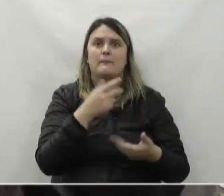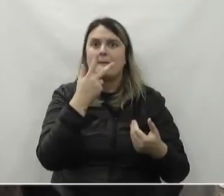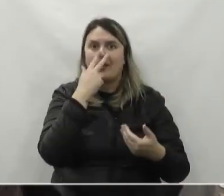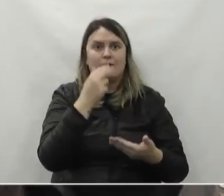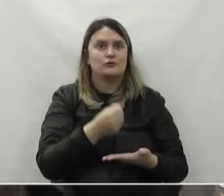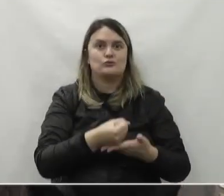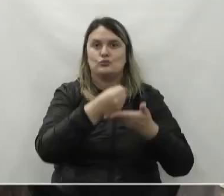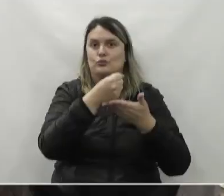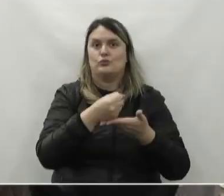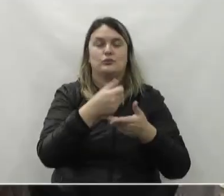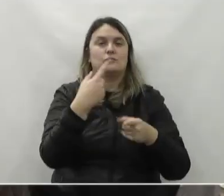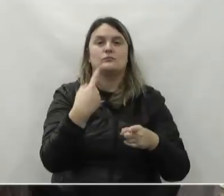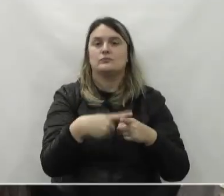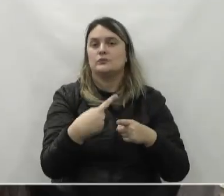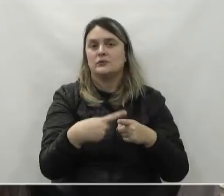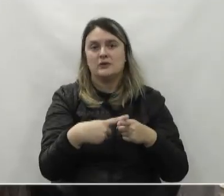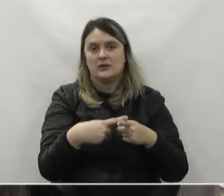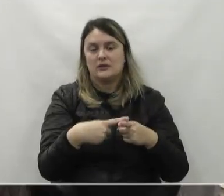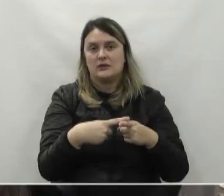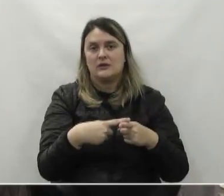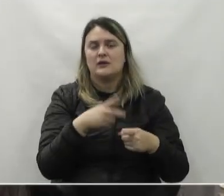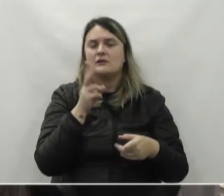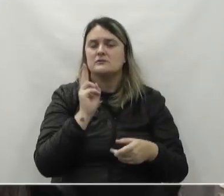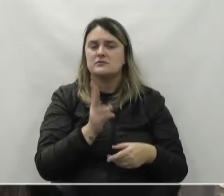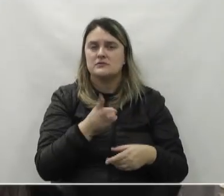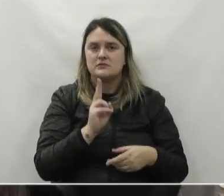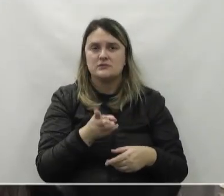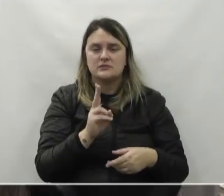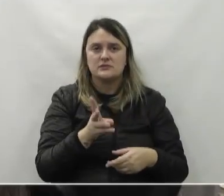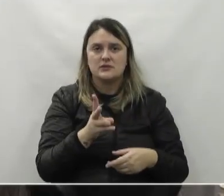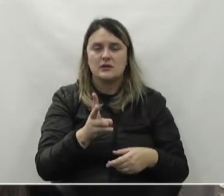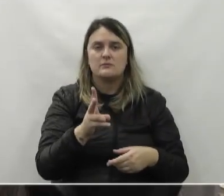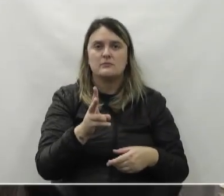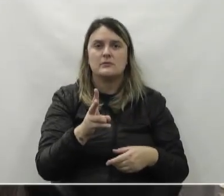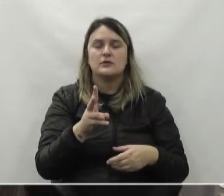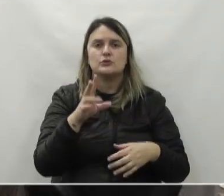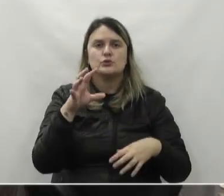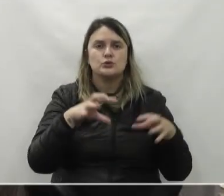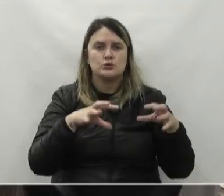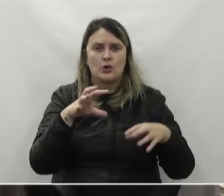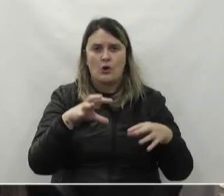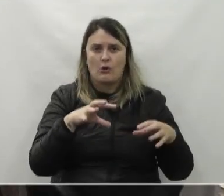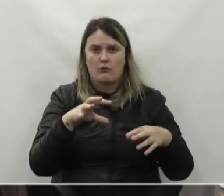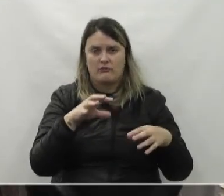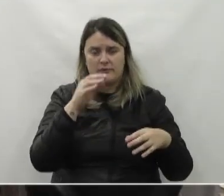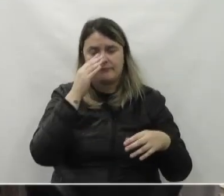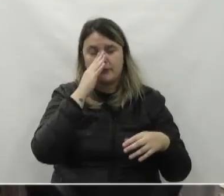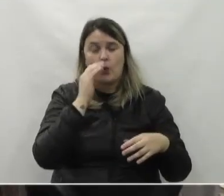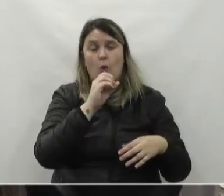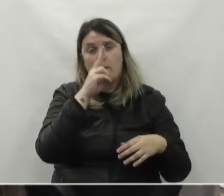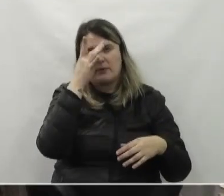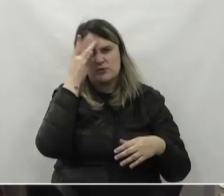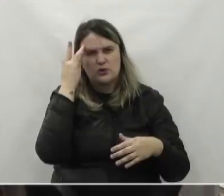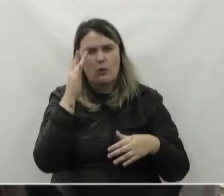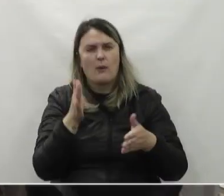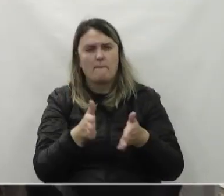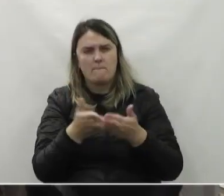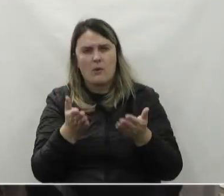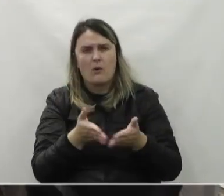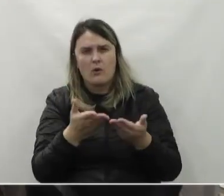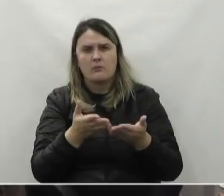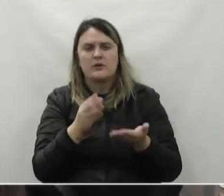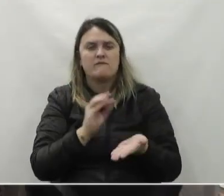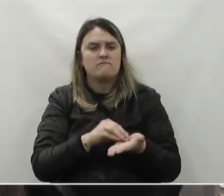né? Porque sempre as pessoas menos favorecidas são as que mais